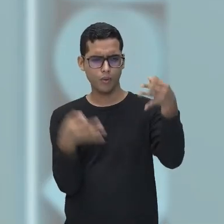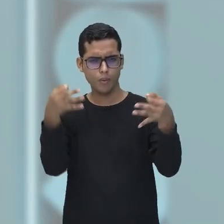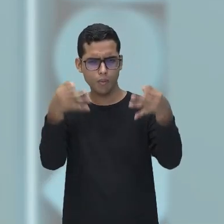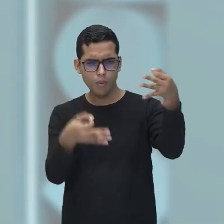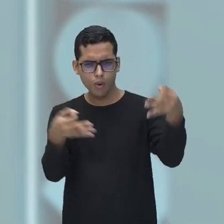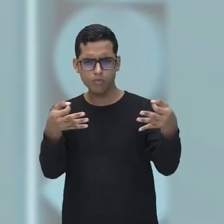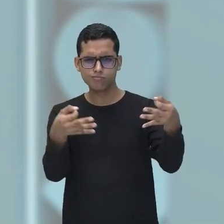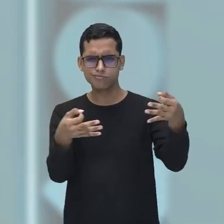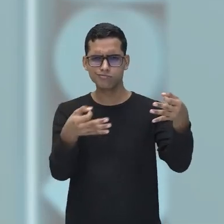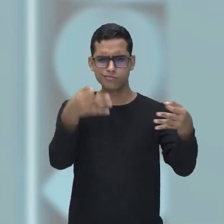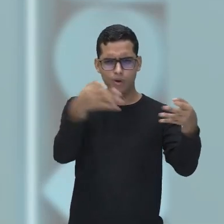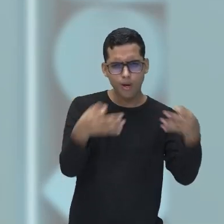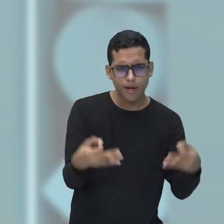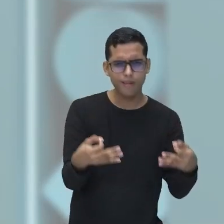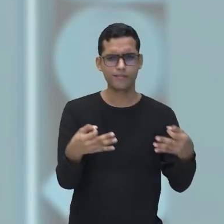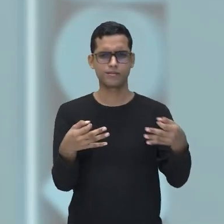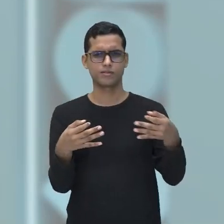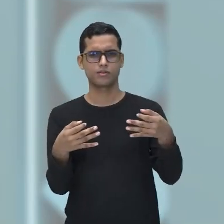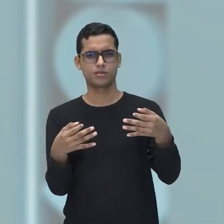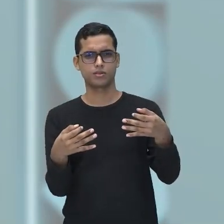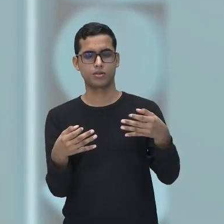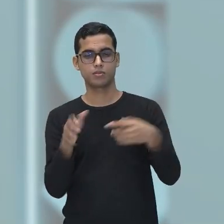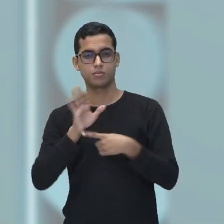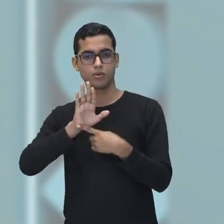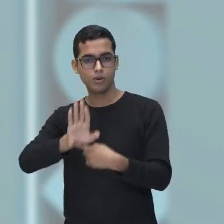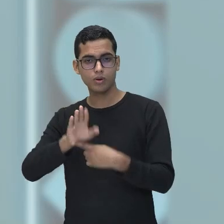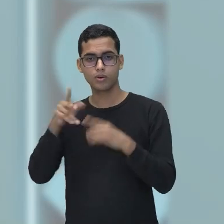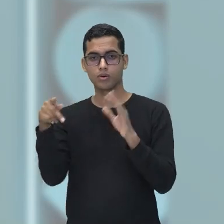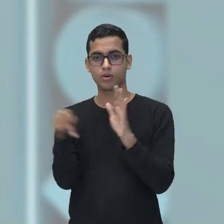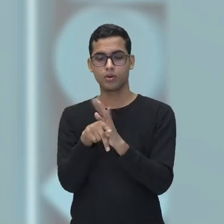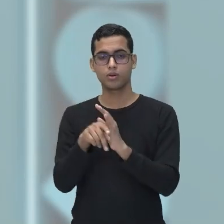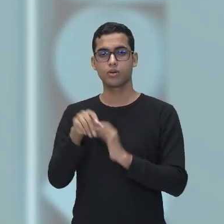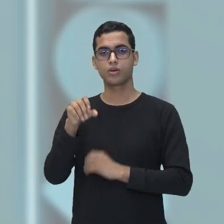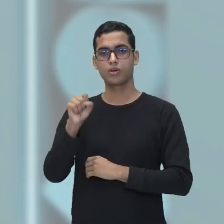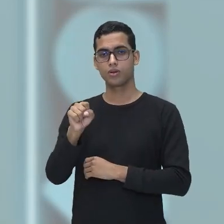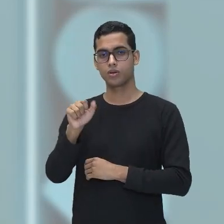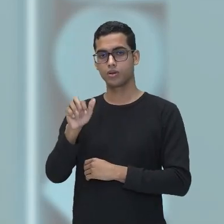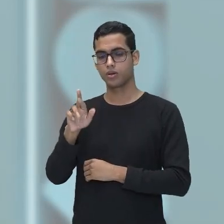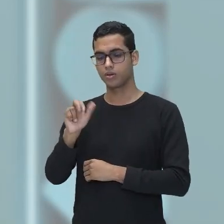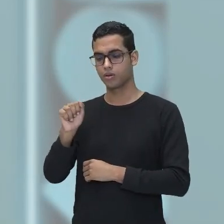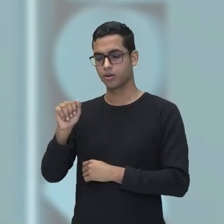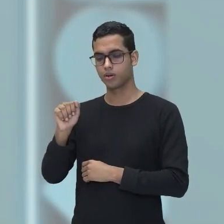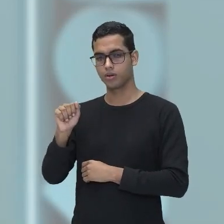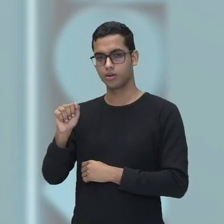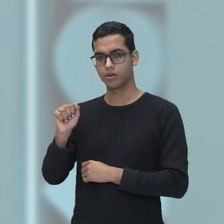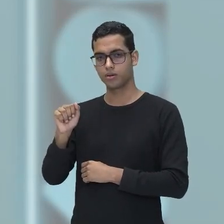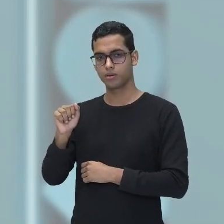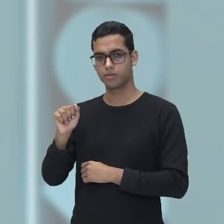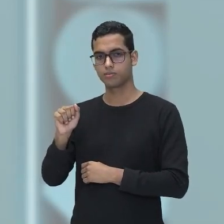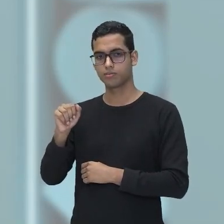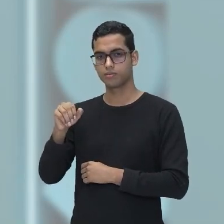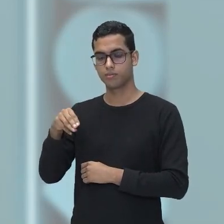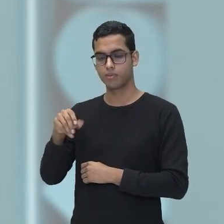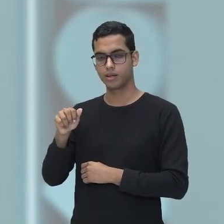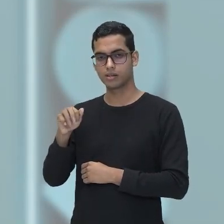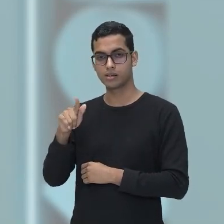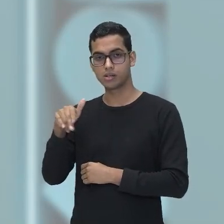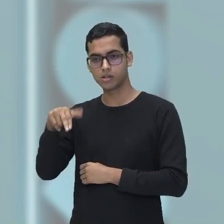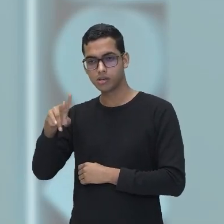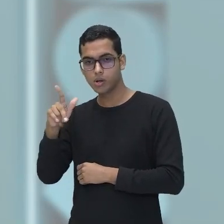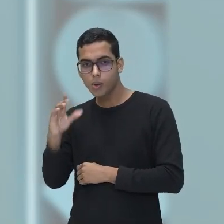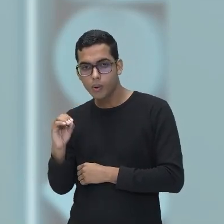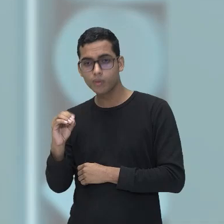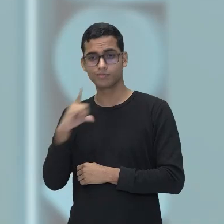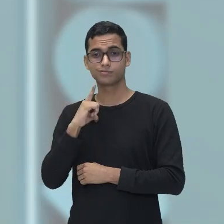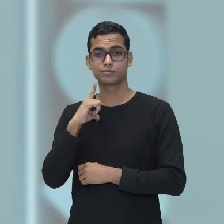que aparece a escrita de Saramago. Saramago tem um estilo muito único e muito próprio de escrever os